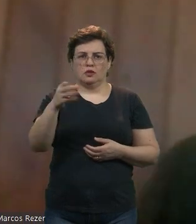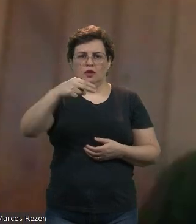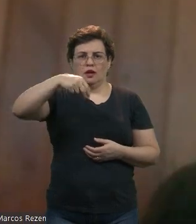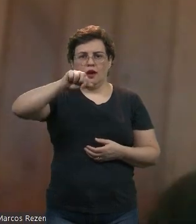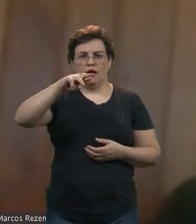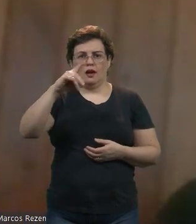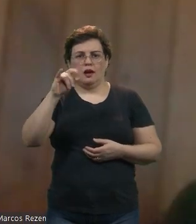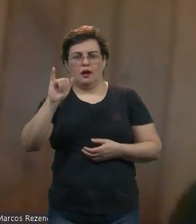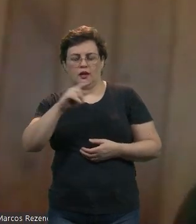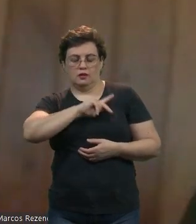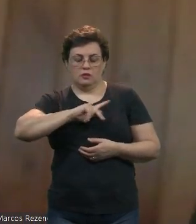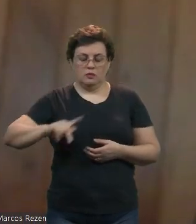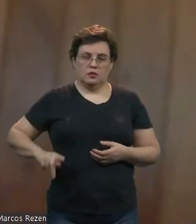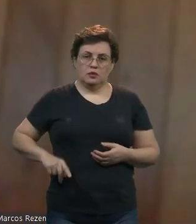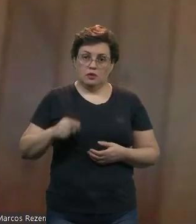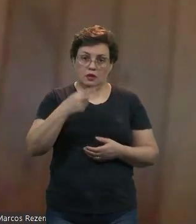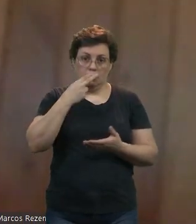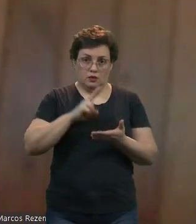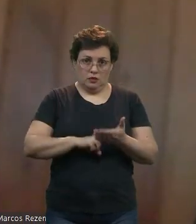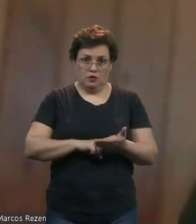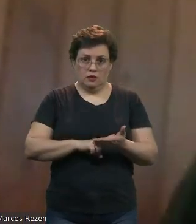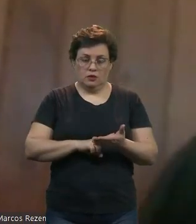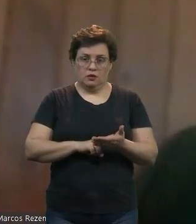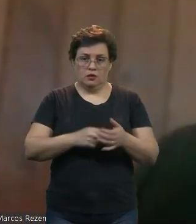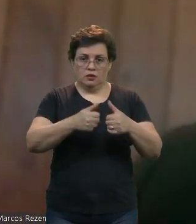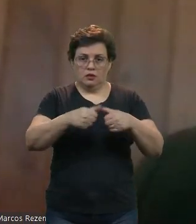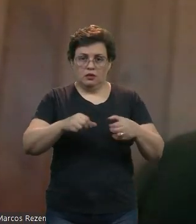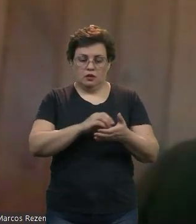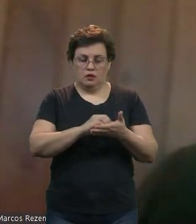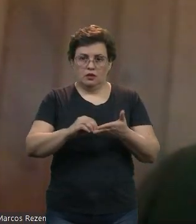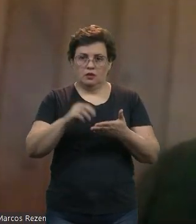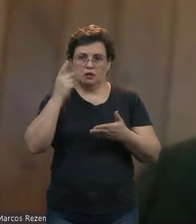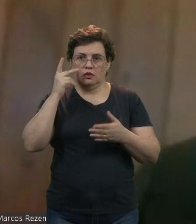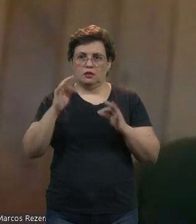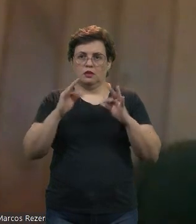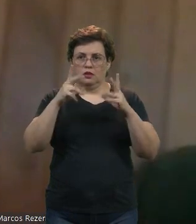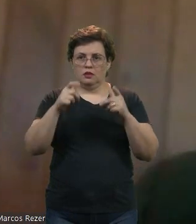Mencionada correspondência ficará na secretaria à disposição dos senhores vereadores.